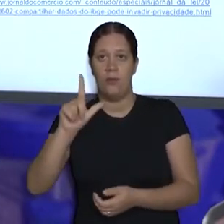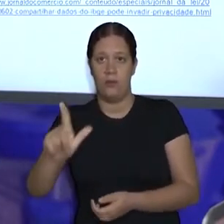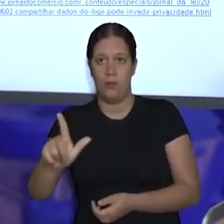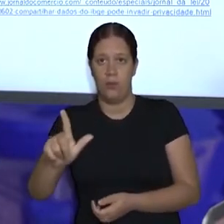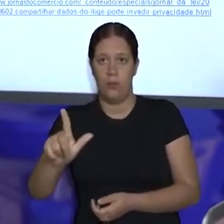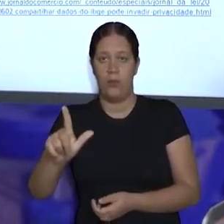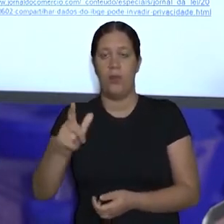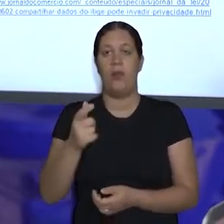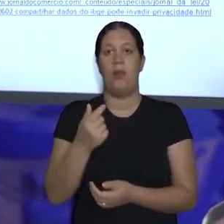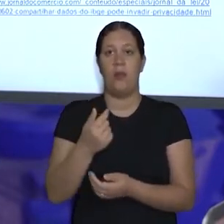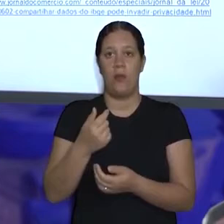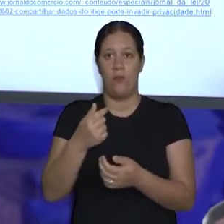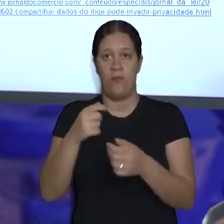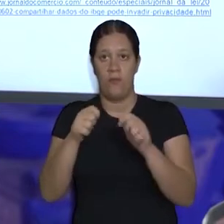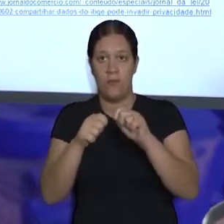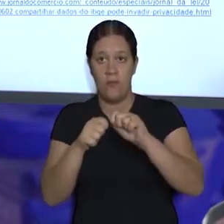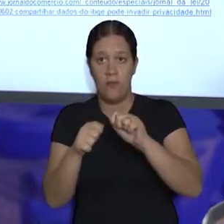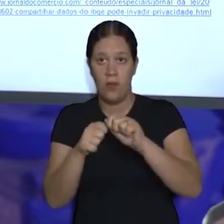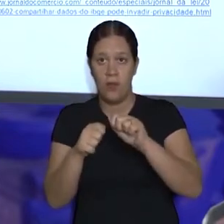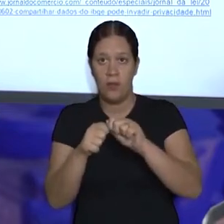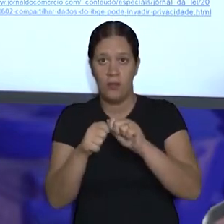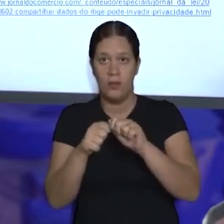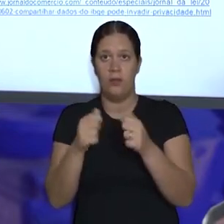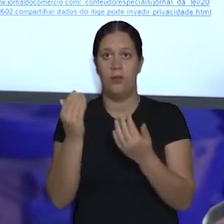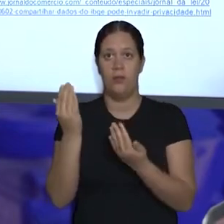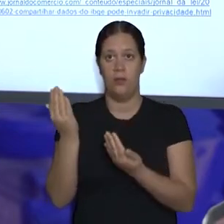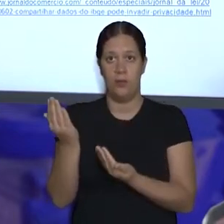classificação dada por